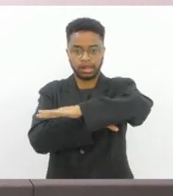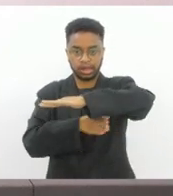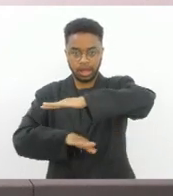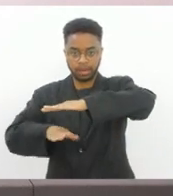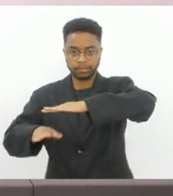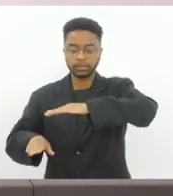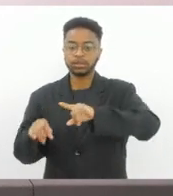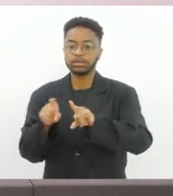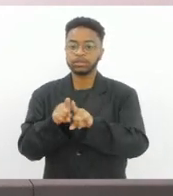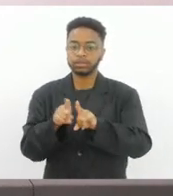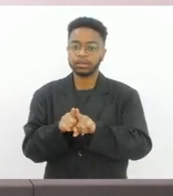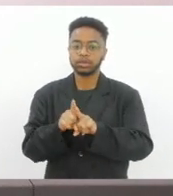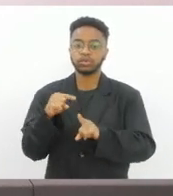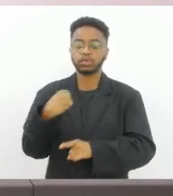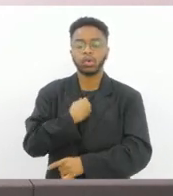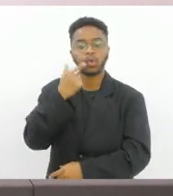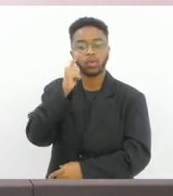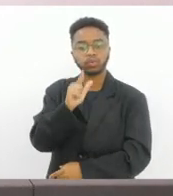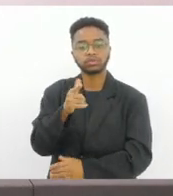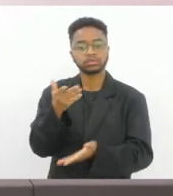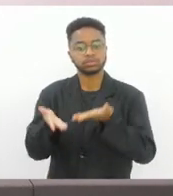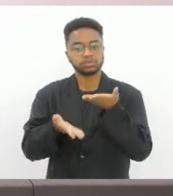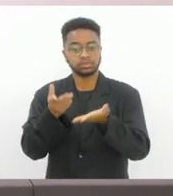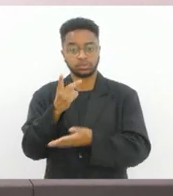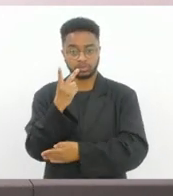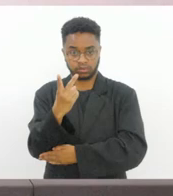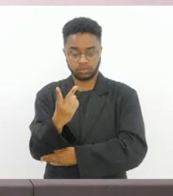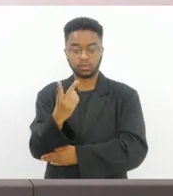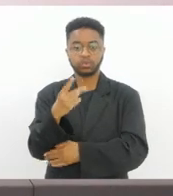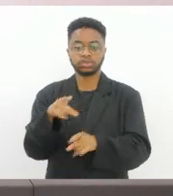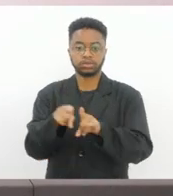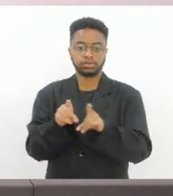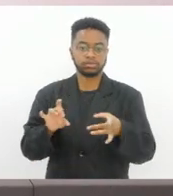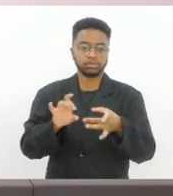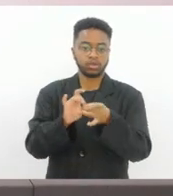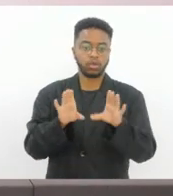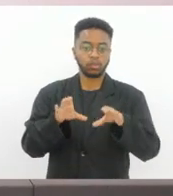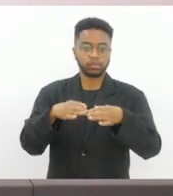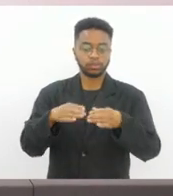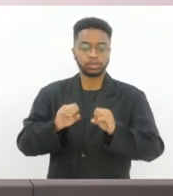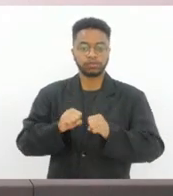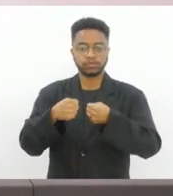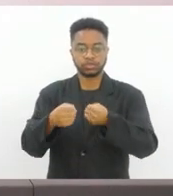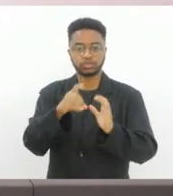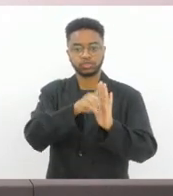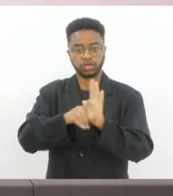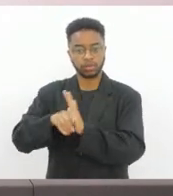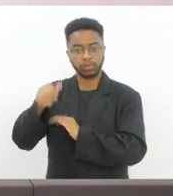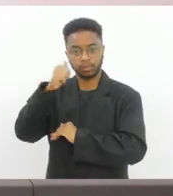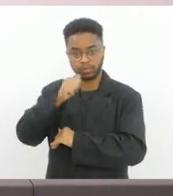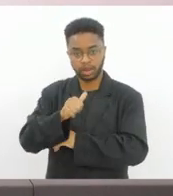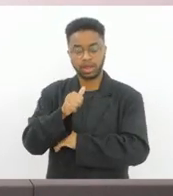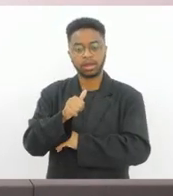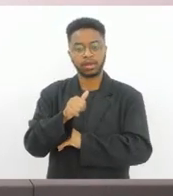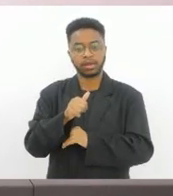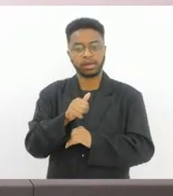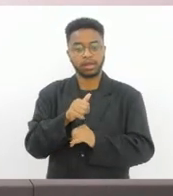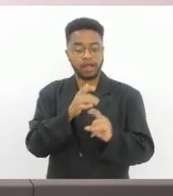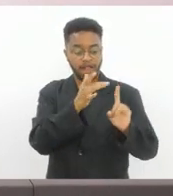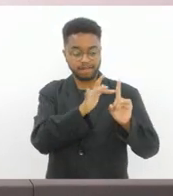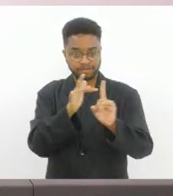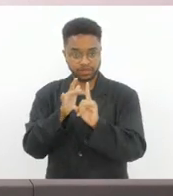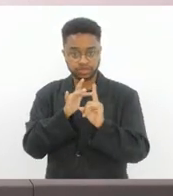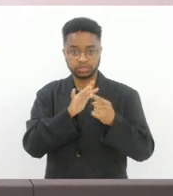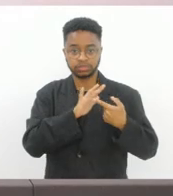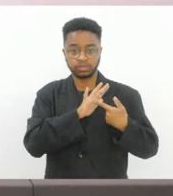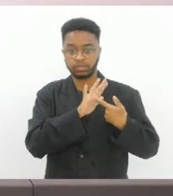conseguimos 2 casos atendidos na Comissão de Defesa dos Direitos da Mulher, a palavra das vítimas foram